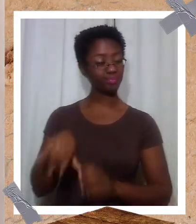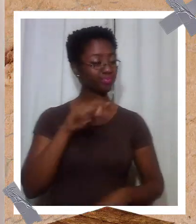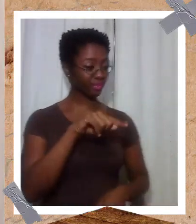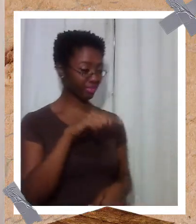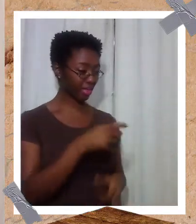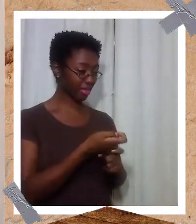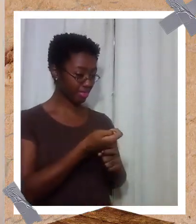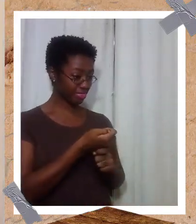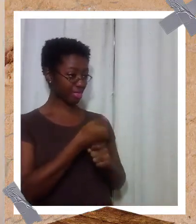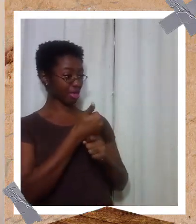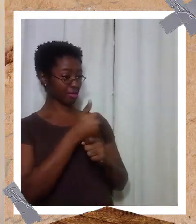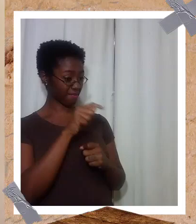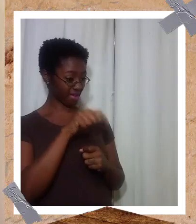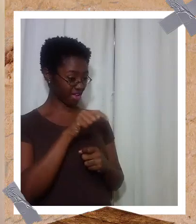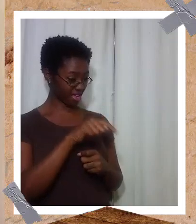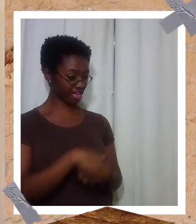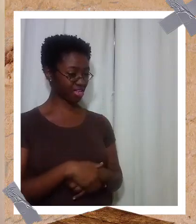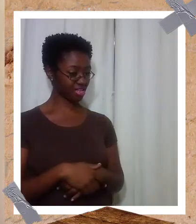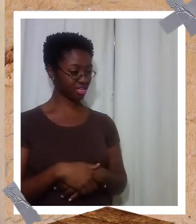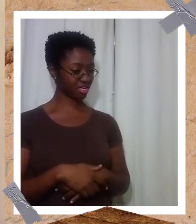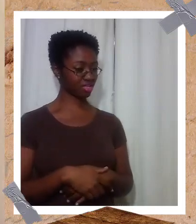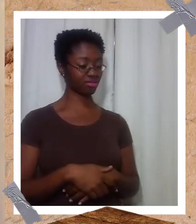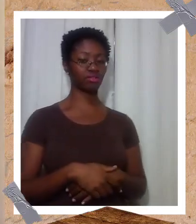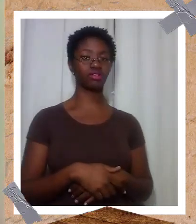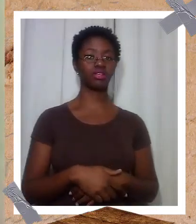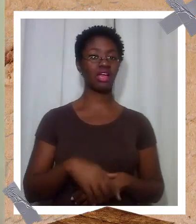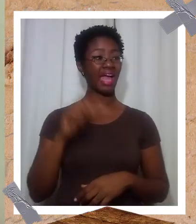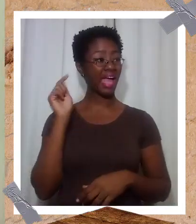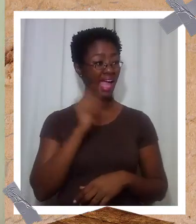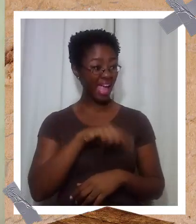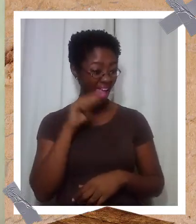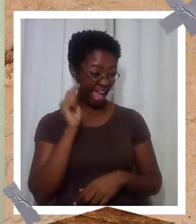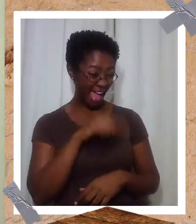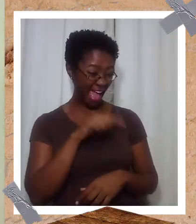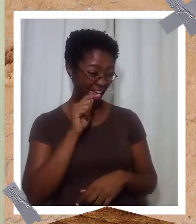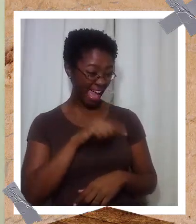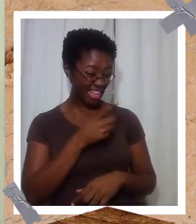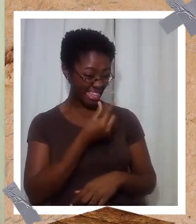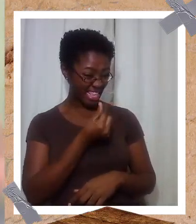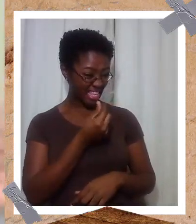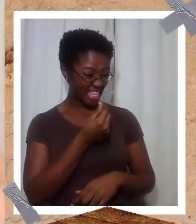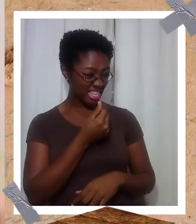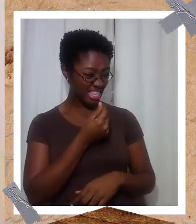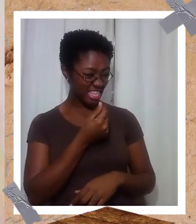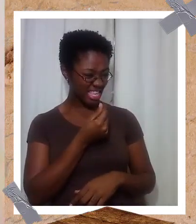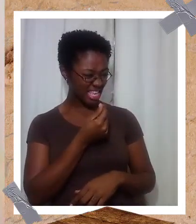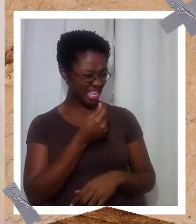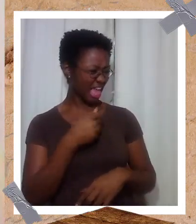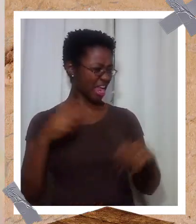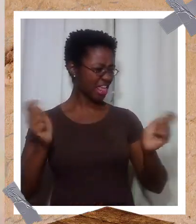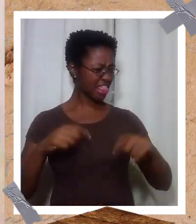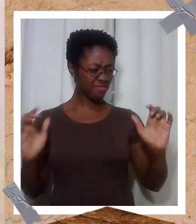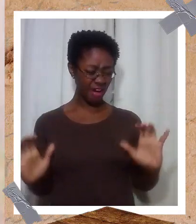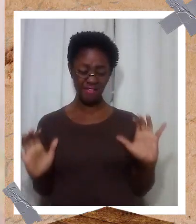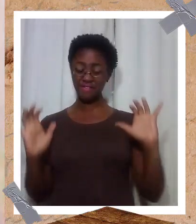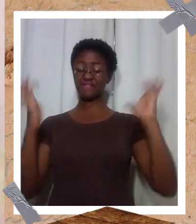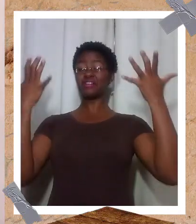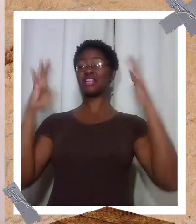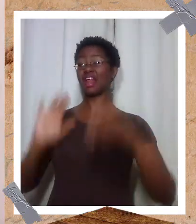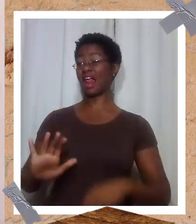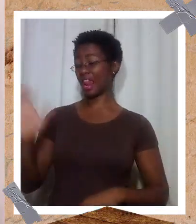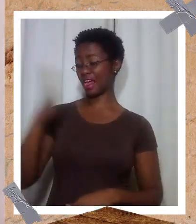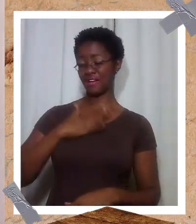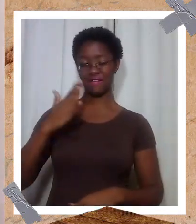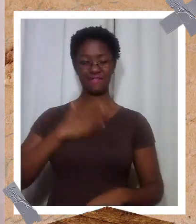champanhe? Tanto. Eu falei, cara, com metade desse dinheiro eu fazia uma puta festa na minha comunidade, todo mundo ia estar dançando, alegre pra caramba. Ou seja,